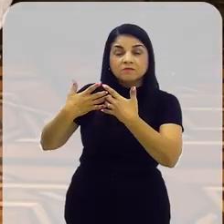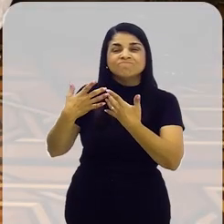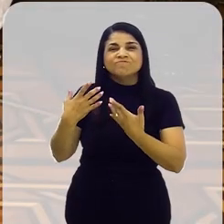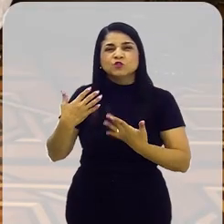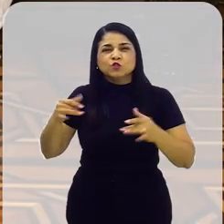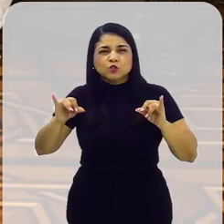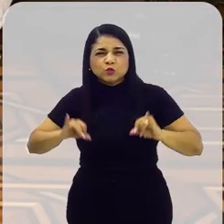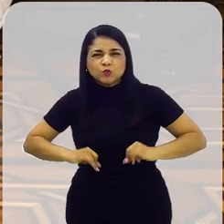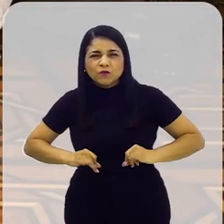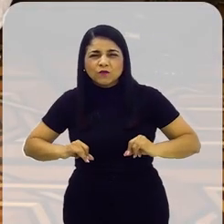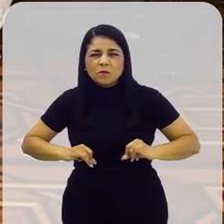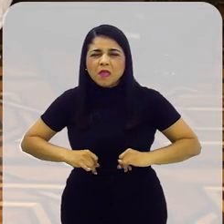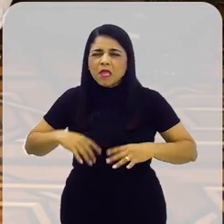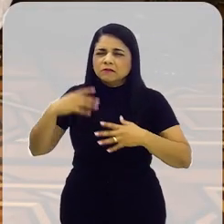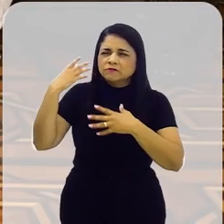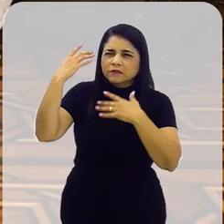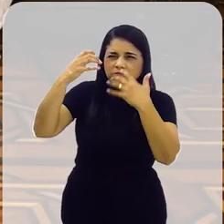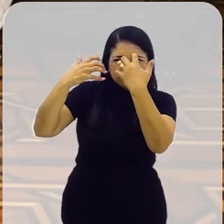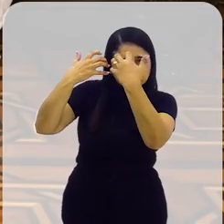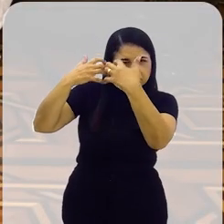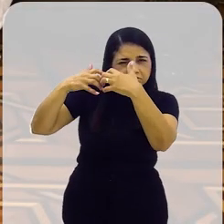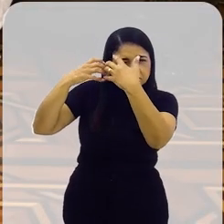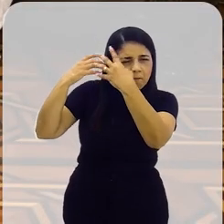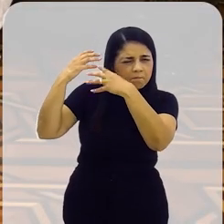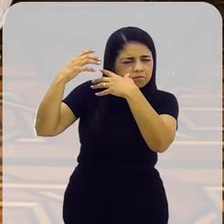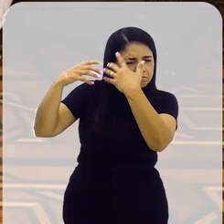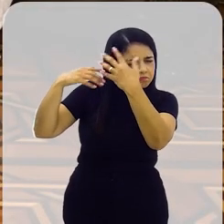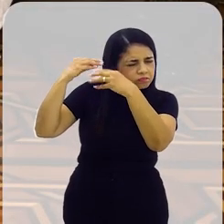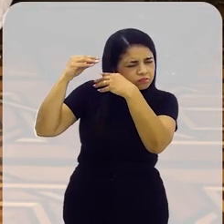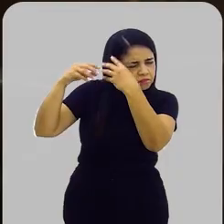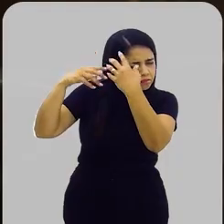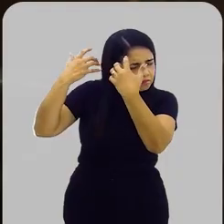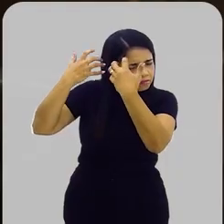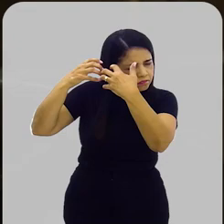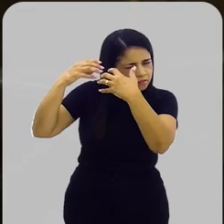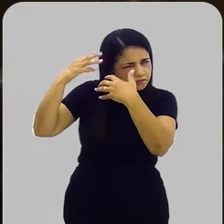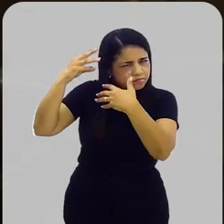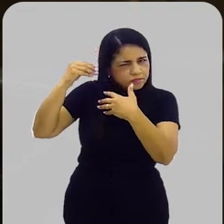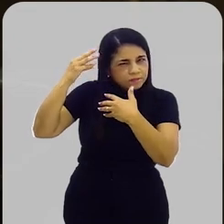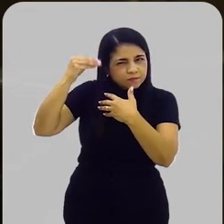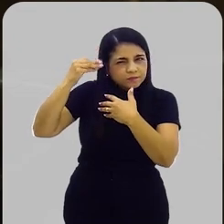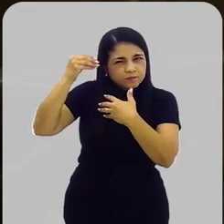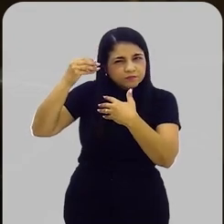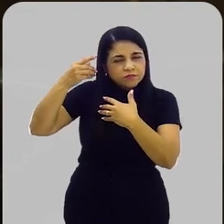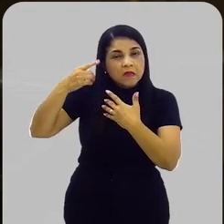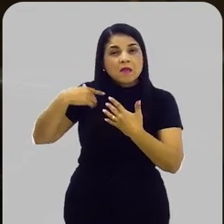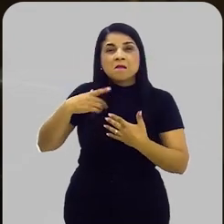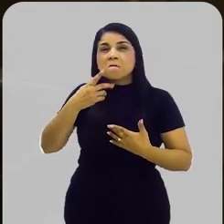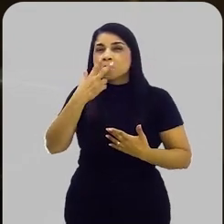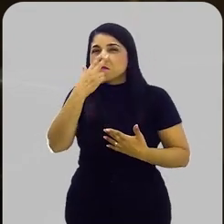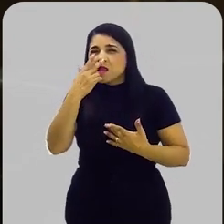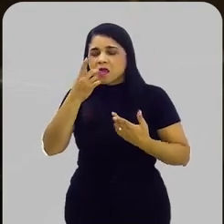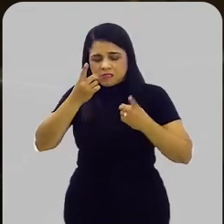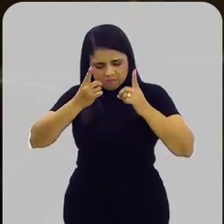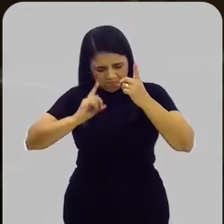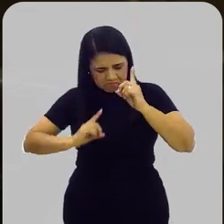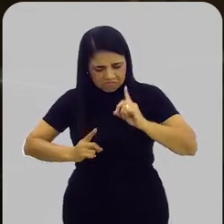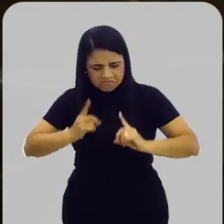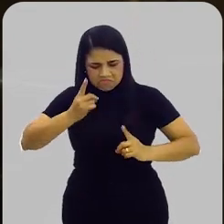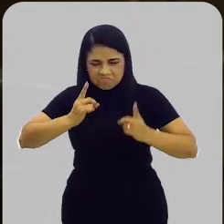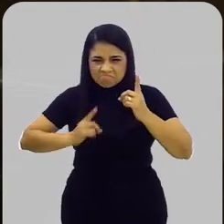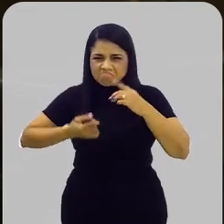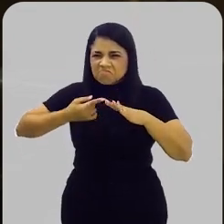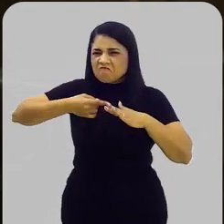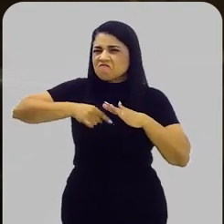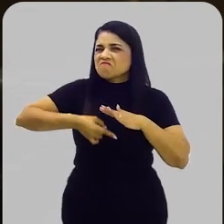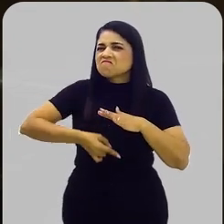exatamente as isso que aconteceu comigo. A gente vai remoendo tudo e vai virando um, sabe? A gente parece que vai se afundando mais num mar preto,